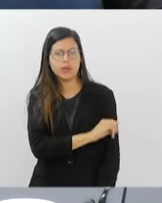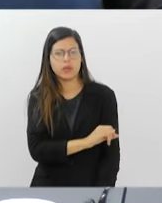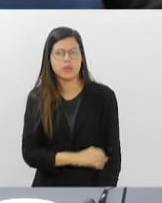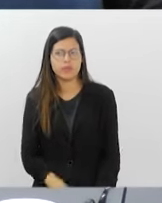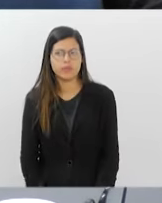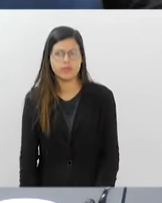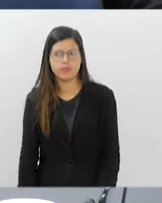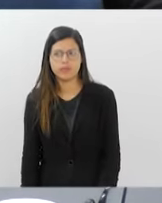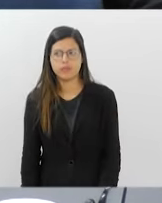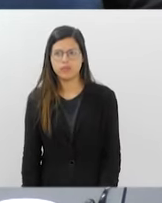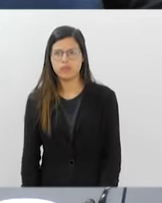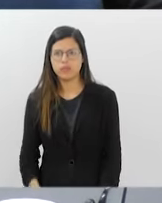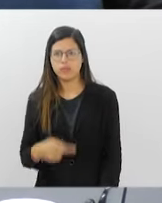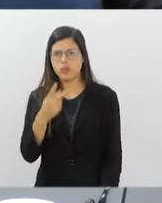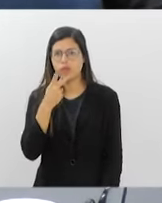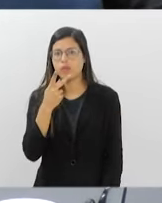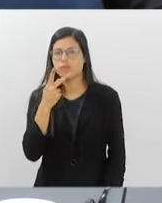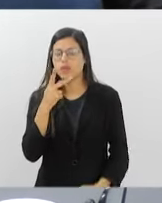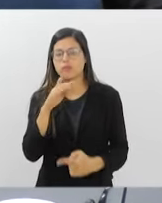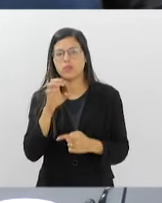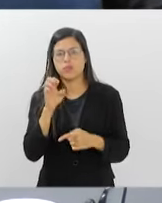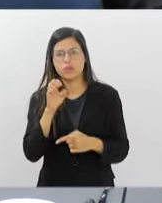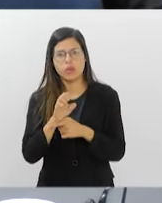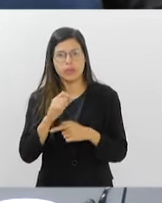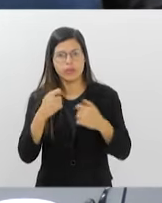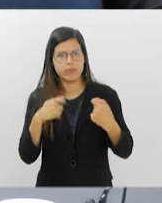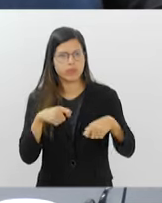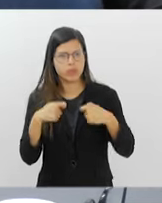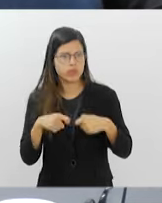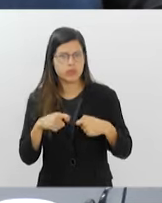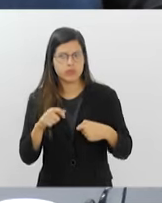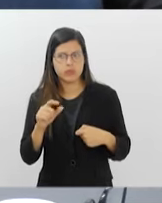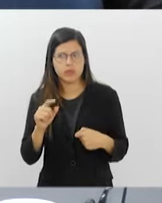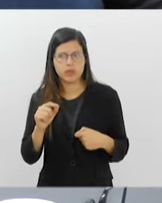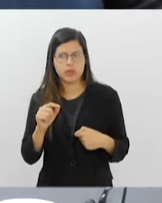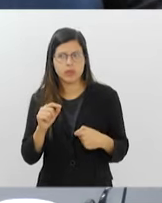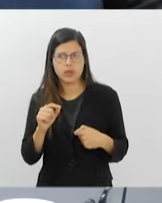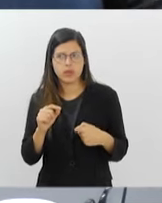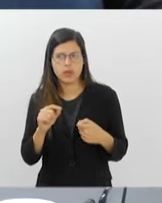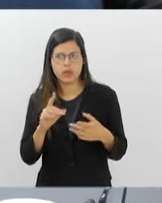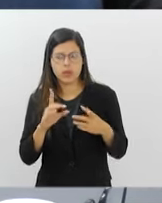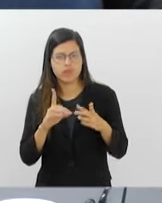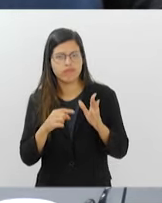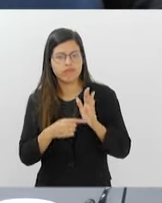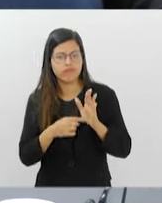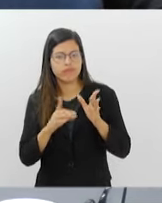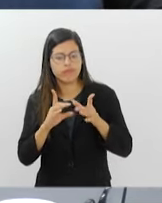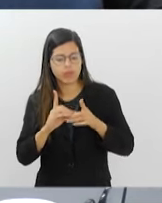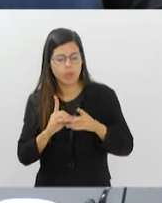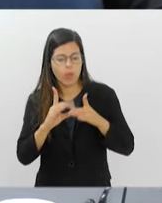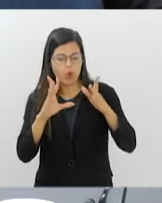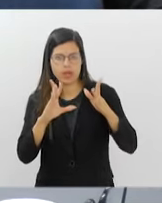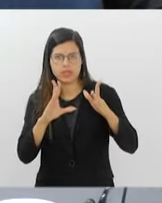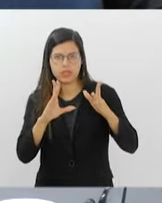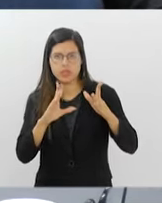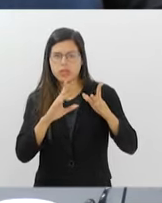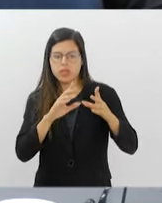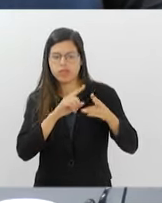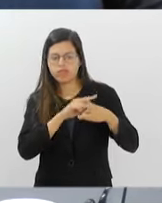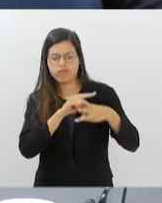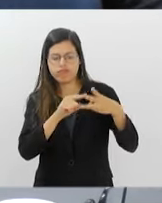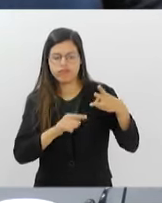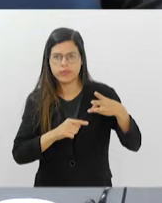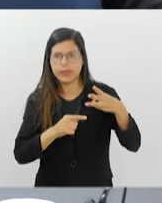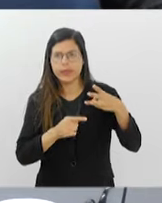aí quando a gente fala do Estado a gente tem que ressaltar a democracia que ela é sustentada em três pilares e esses